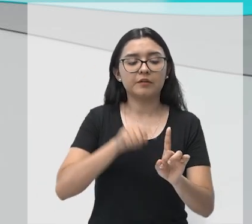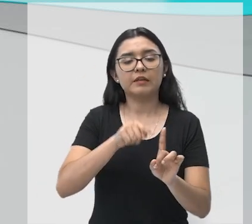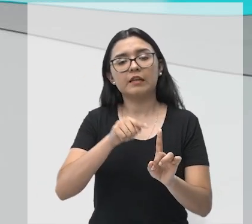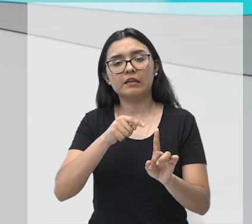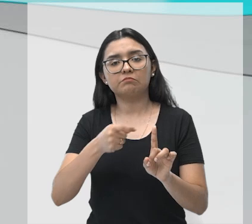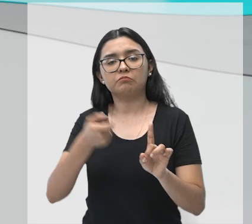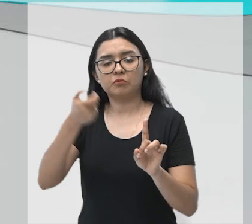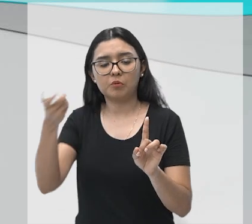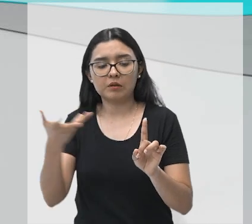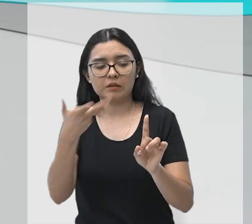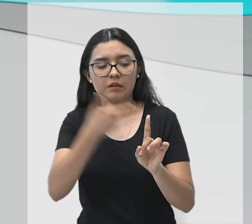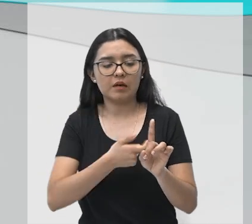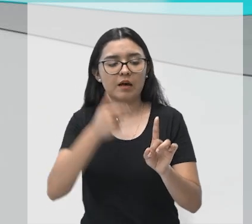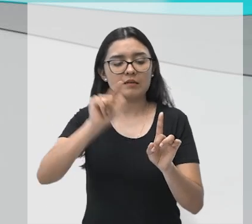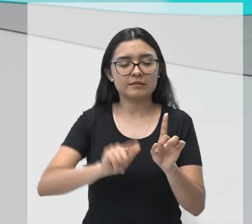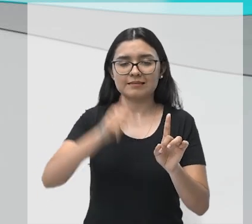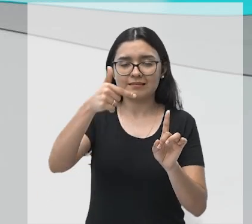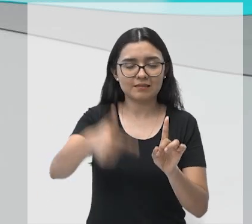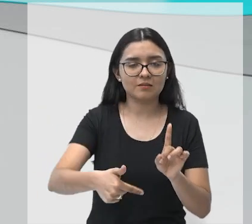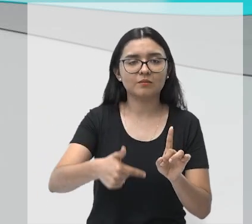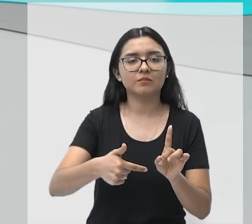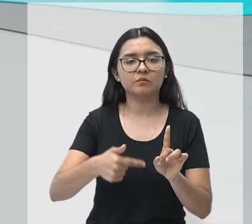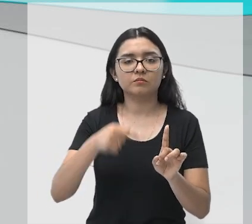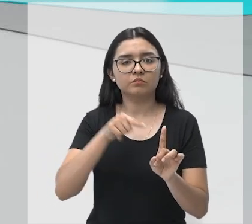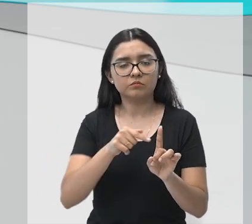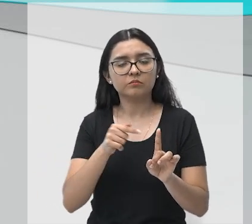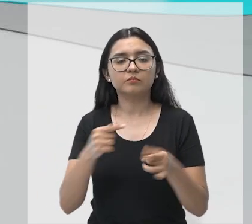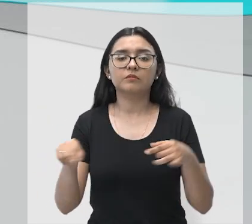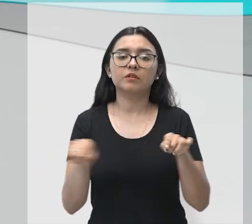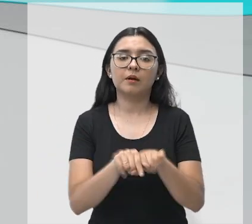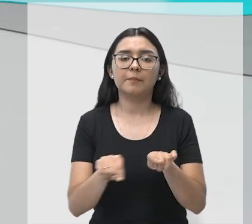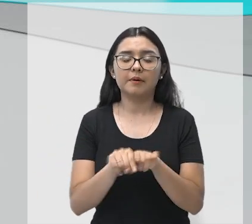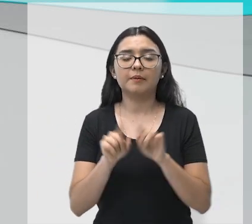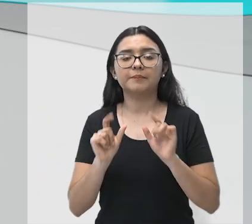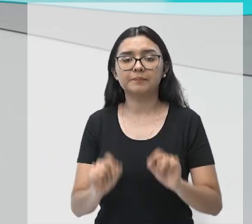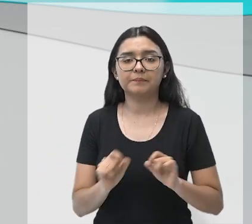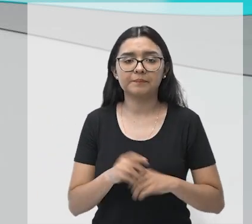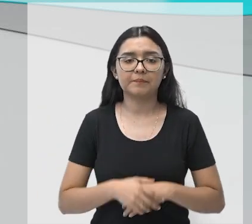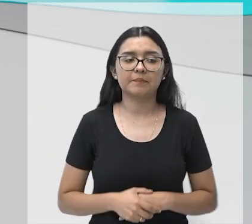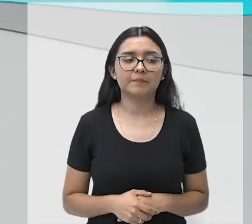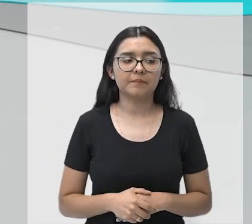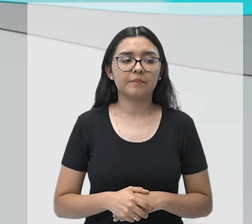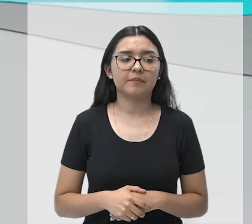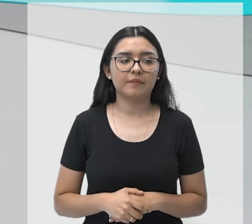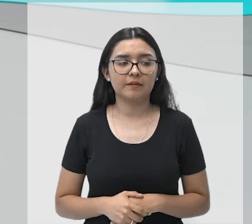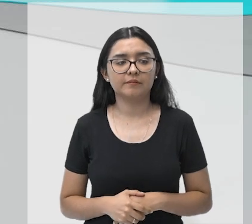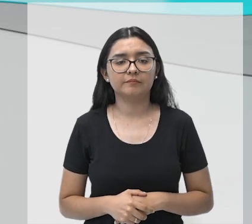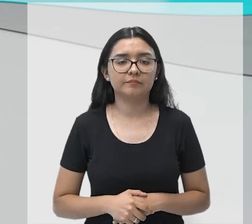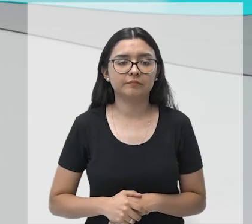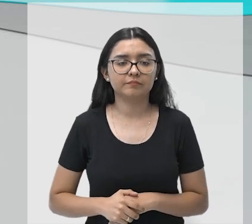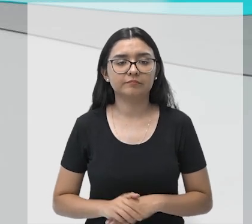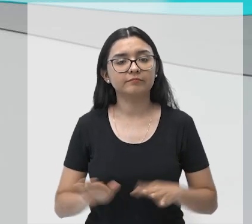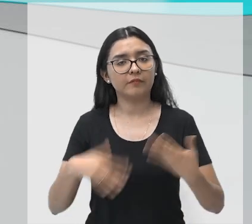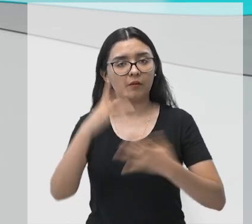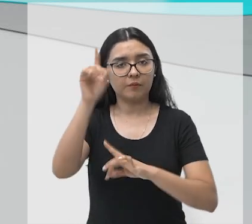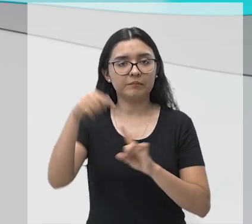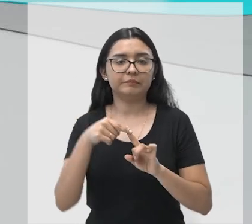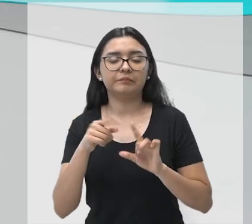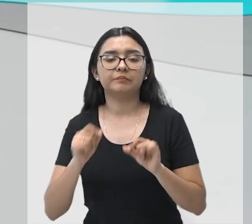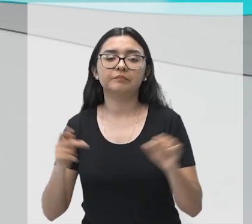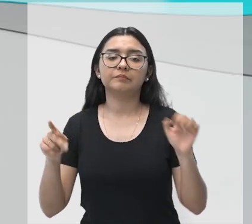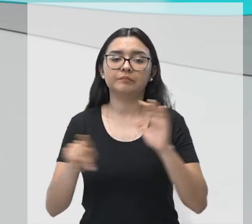é, o que ele está fazendo, ou seja, a ação que ele está fazendo, né? Ou então, o que o sujeito é. Então, essa é a